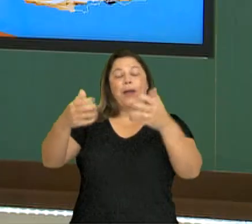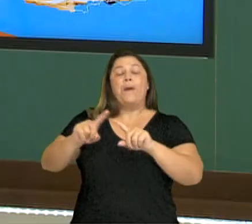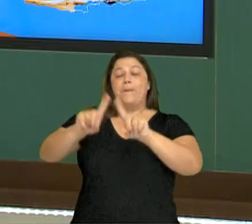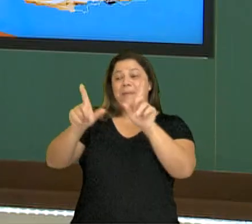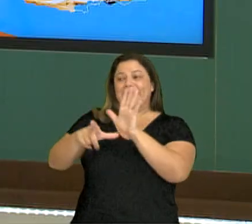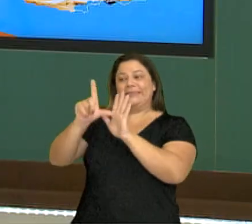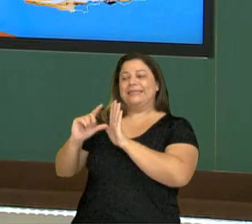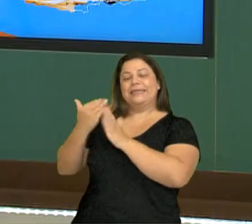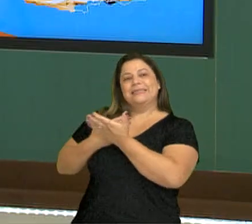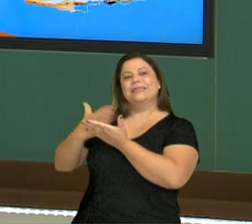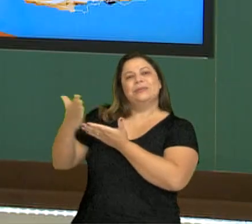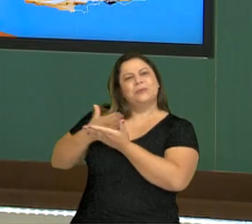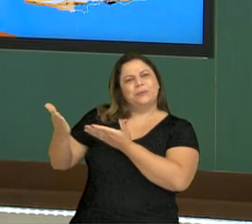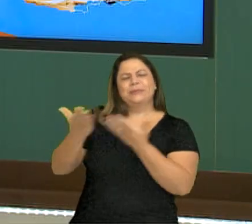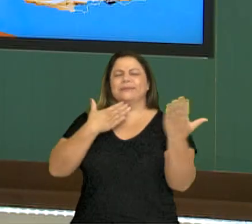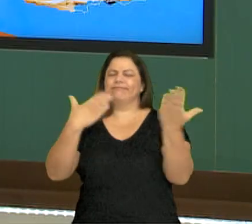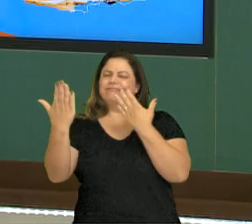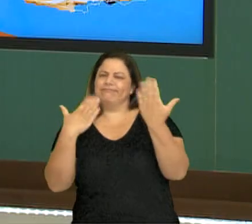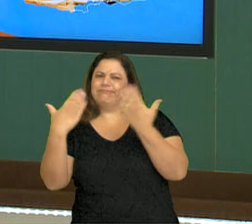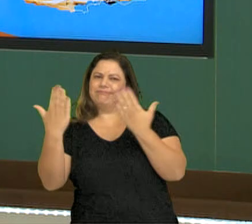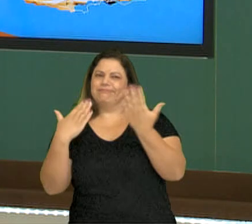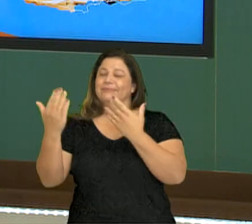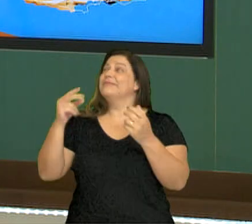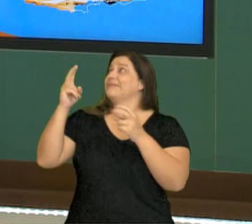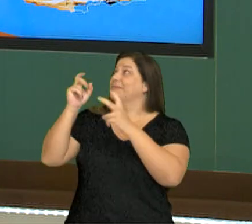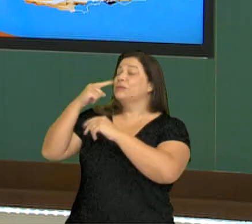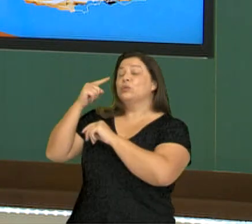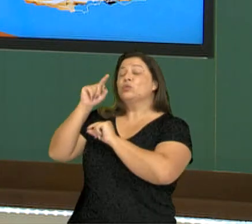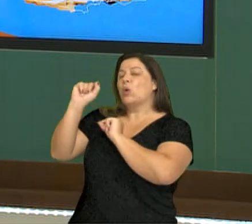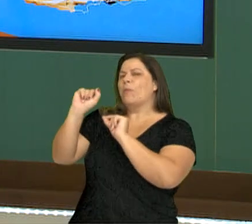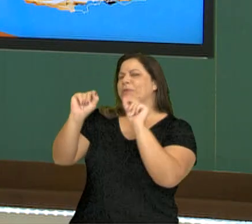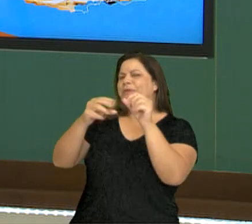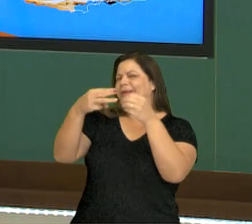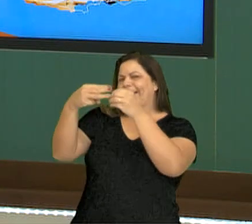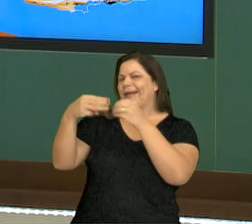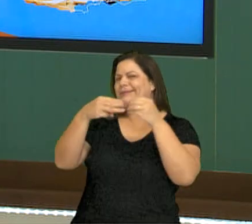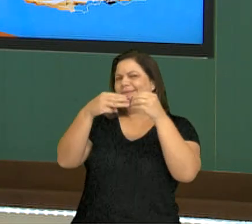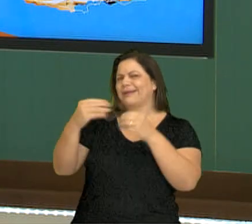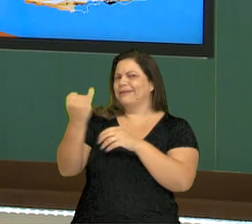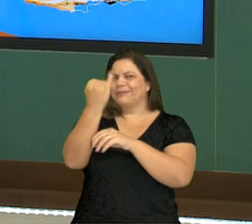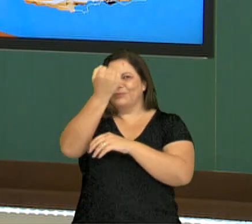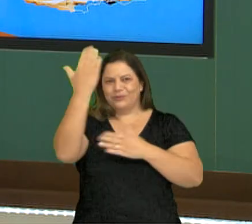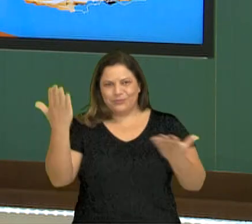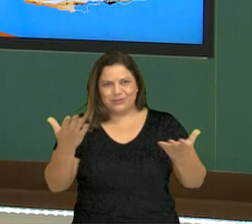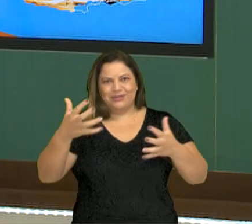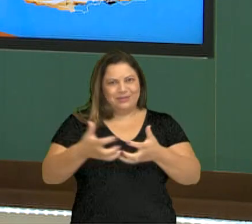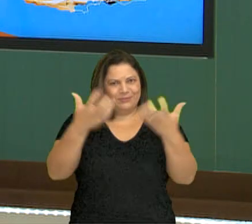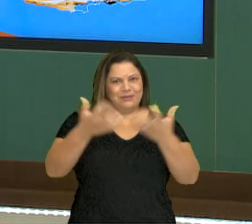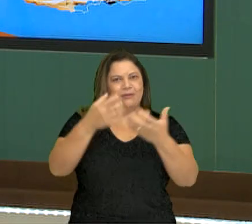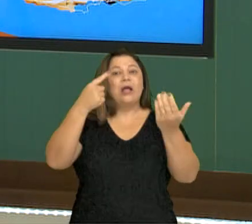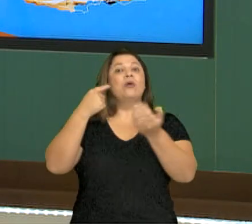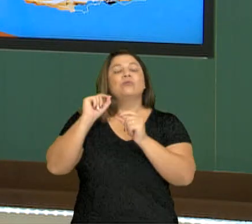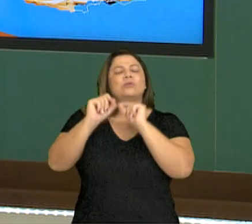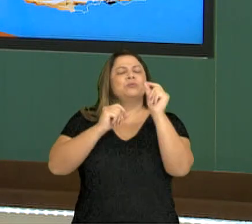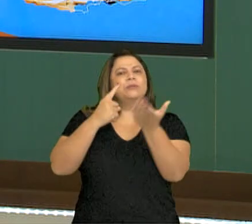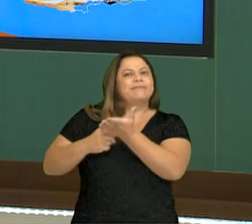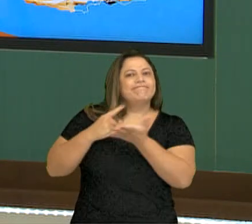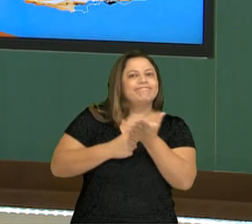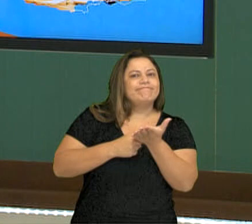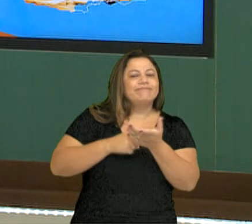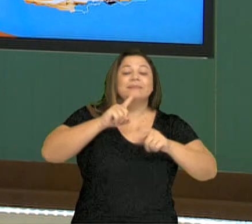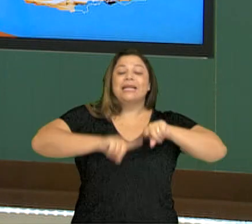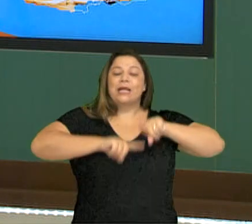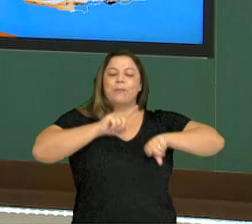gente começar a bater esse papinho sobre essa célula tão importante para as plantas, nós vamos para os nossos combinados. Cadê o seu